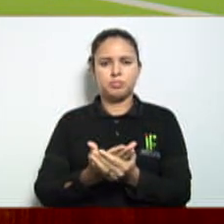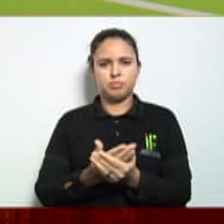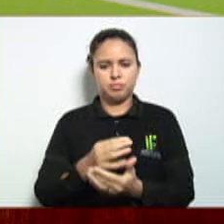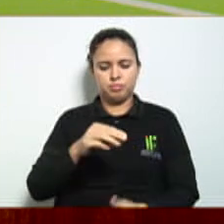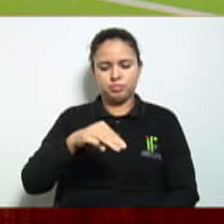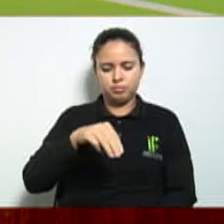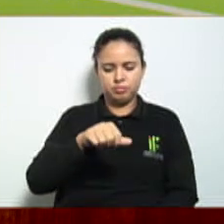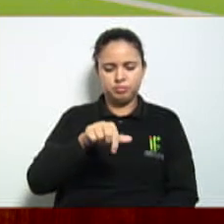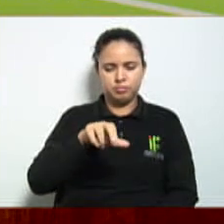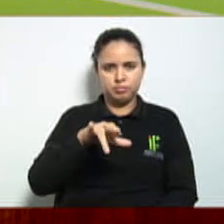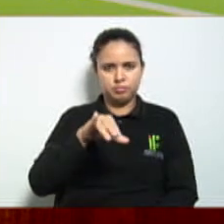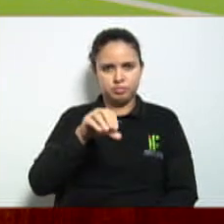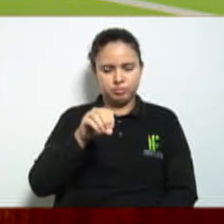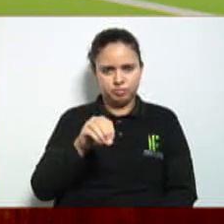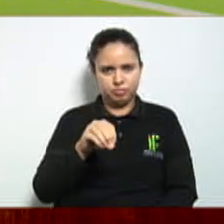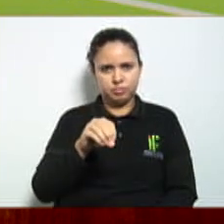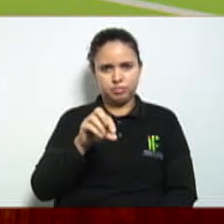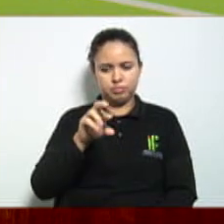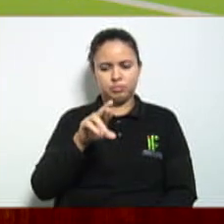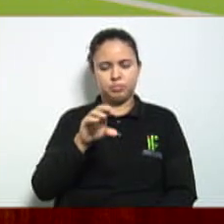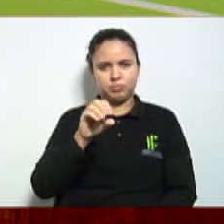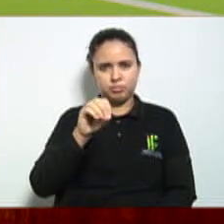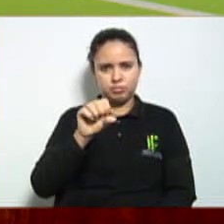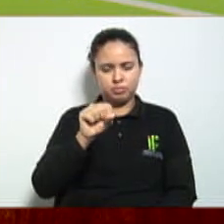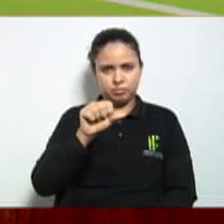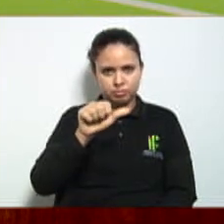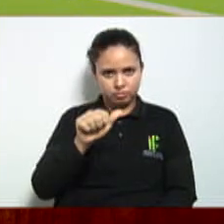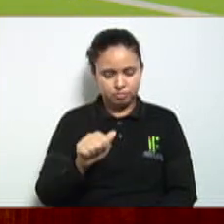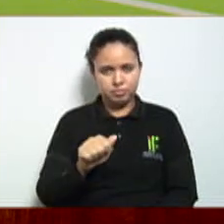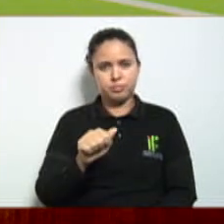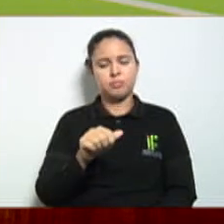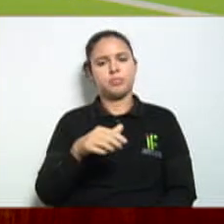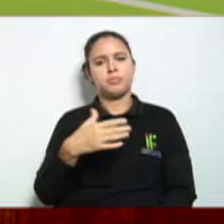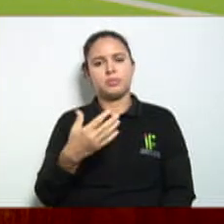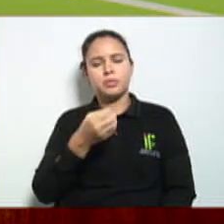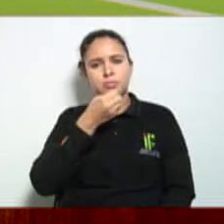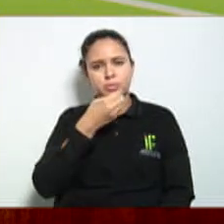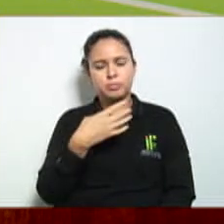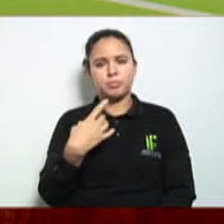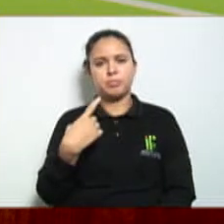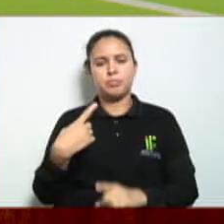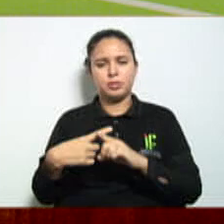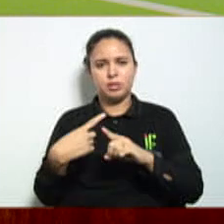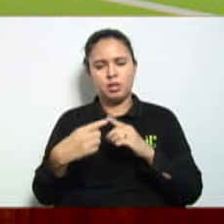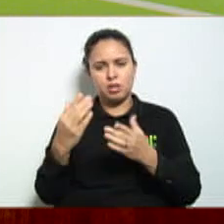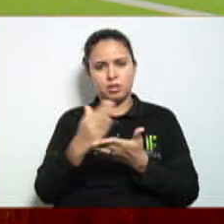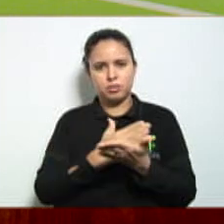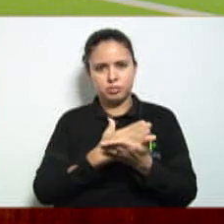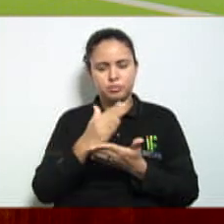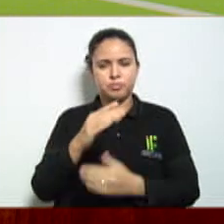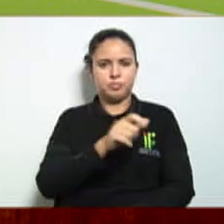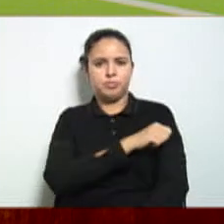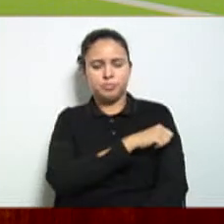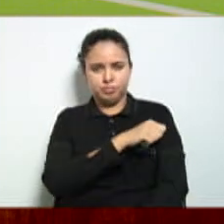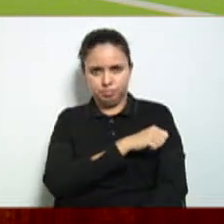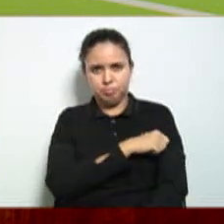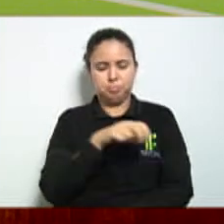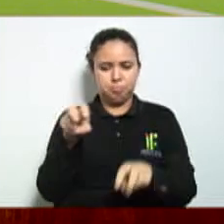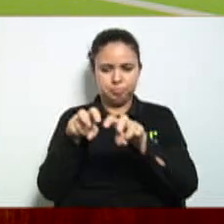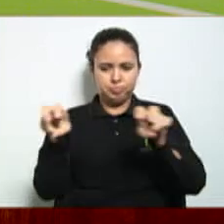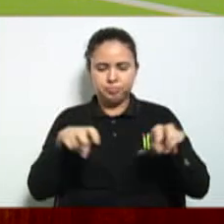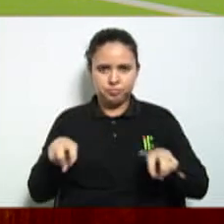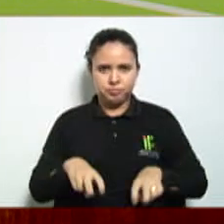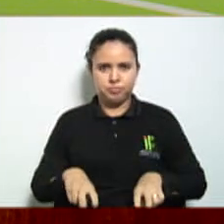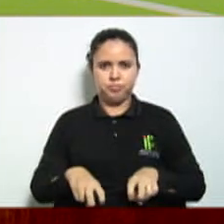Maria Rosa de Oliveira. Muito bom, espero que estejam fazendo as atividades também, que aqui na foto está aparecendo que vocês estão bem aplicados assistindo a aula,